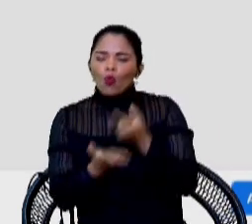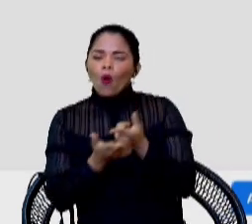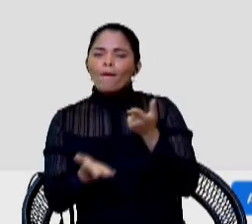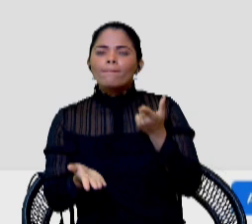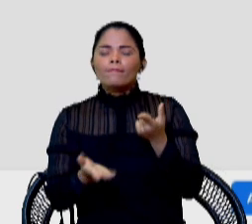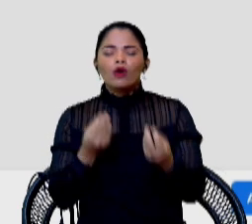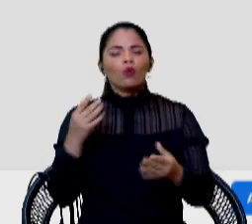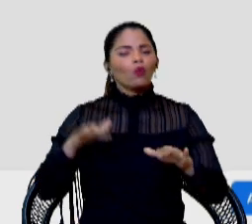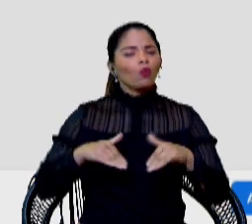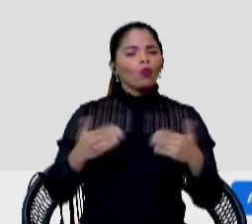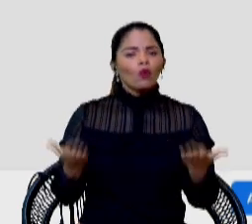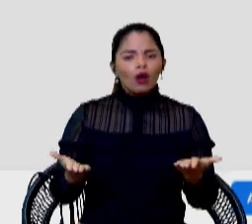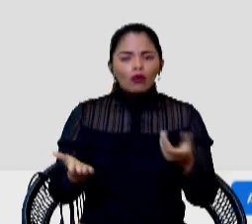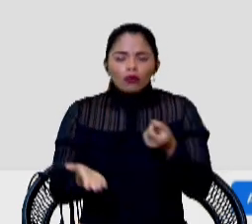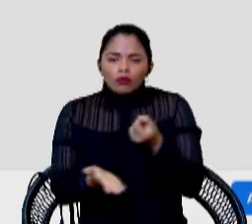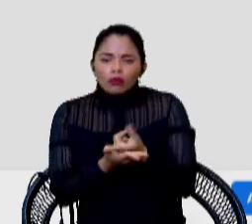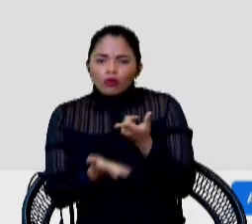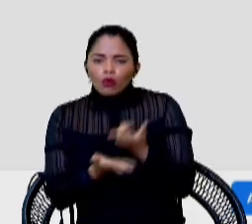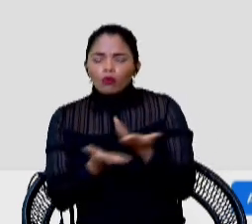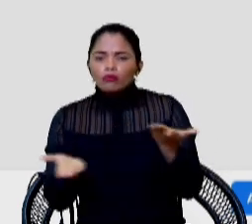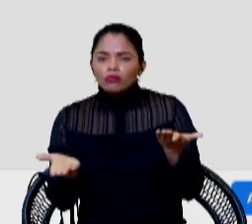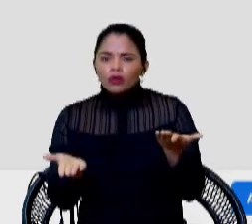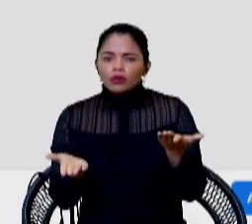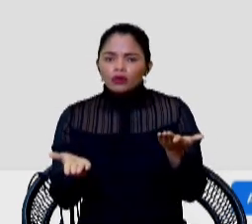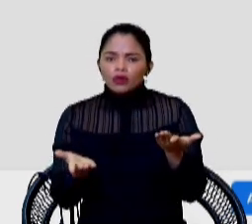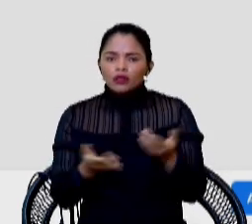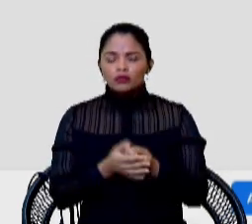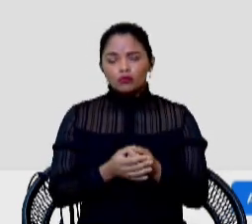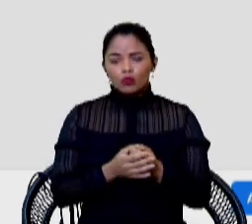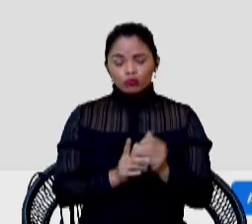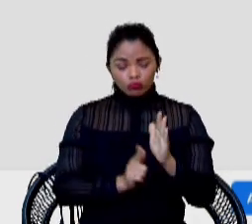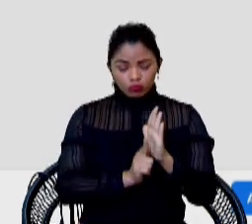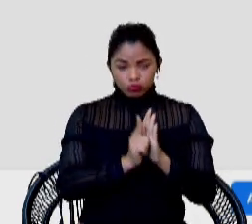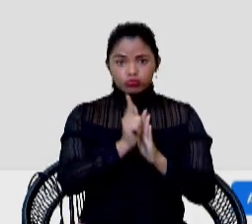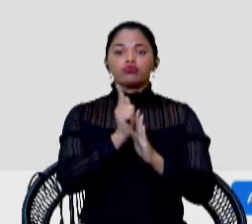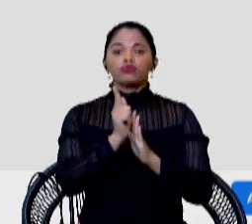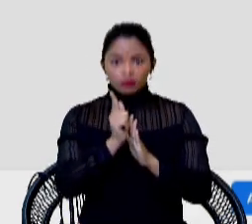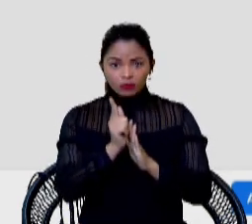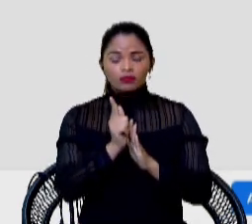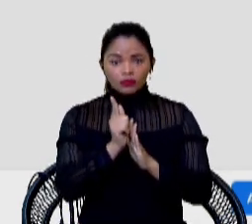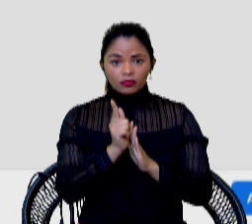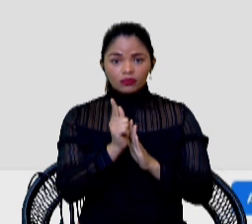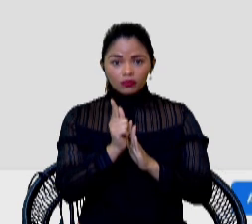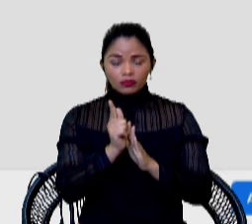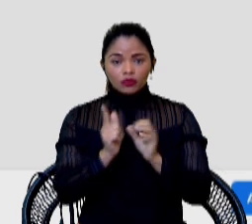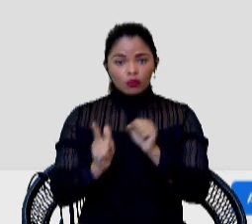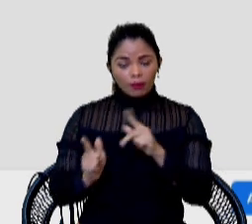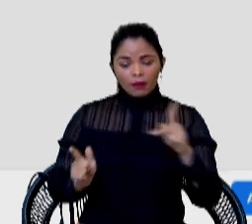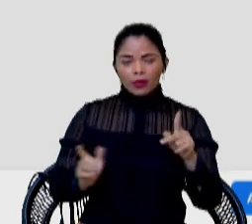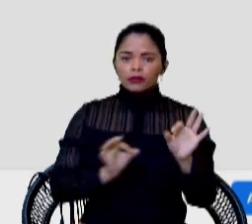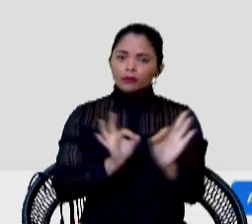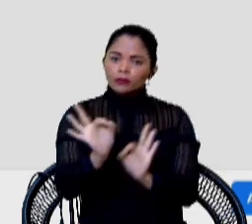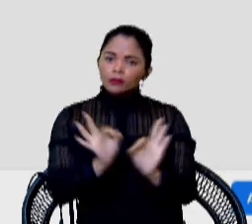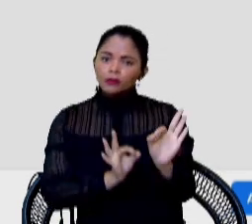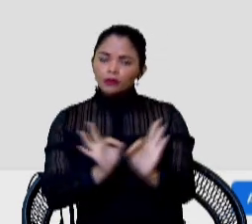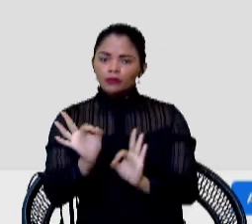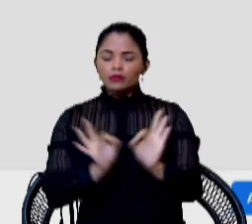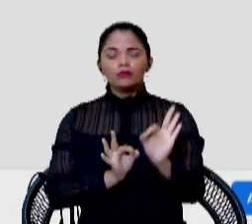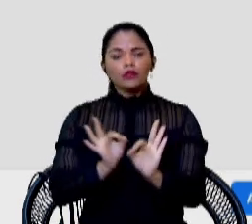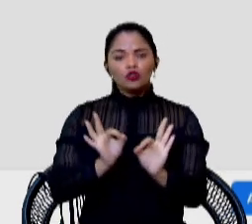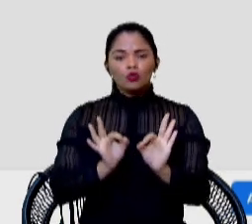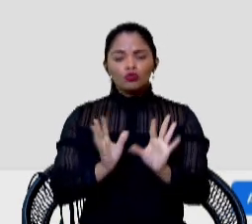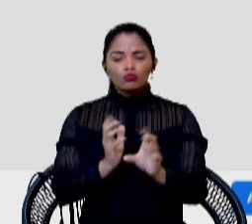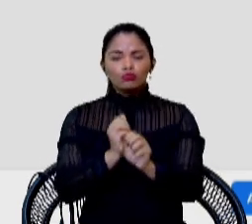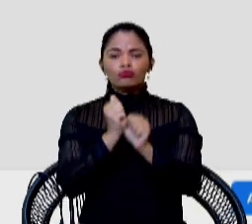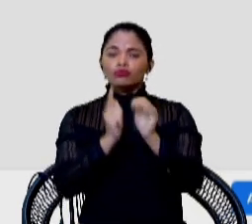seja, quero otimizar o meu custo de resultado pelo leilão, e a plataforma mesmo ela vai fazer